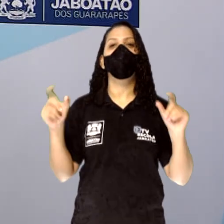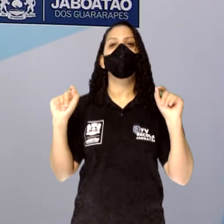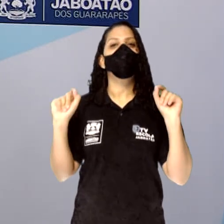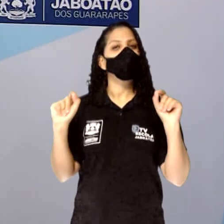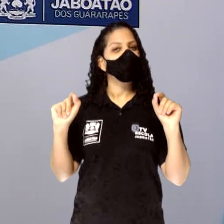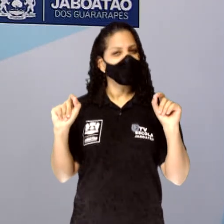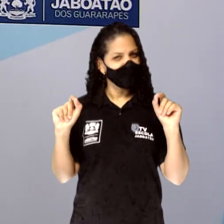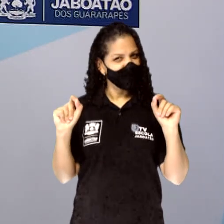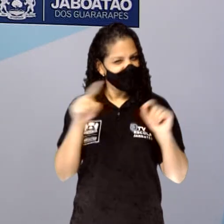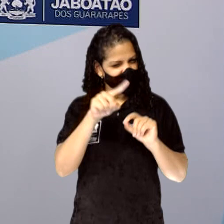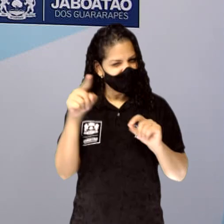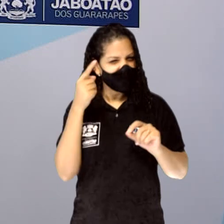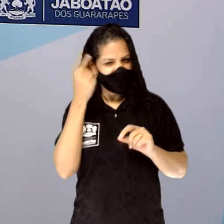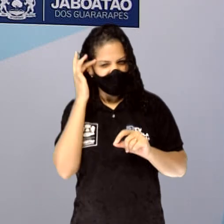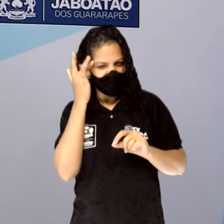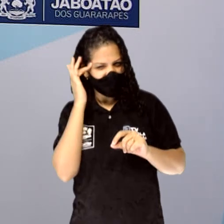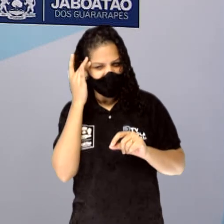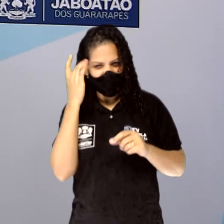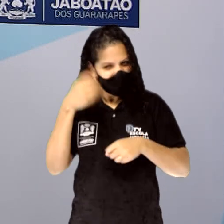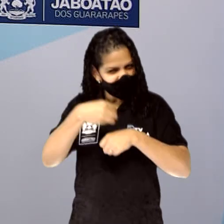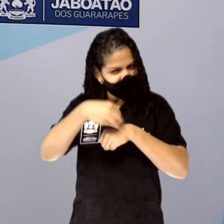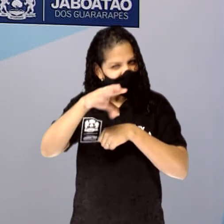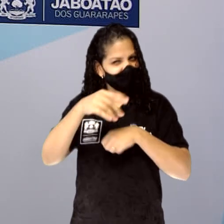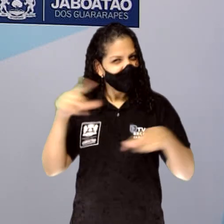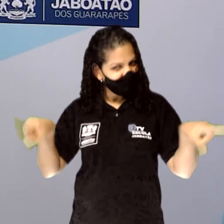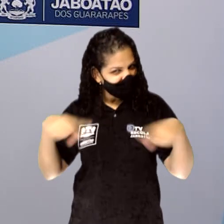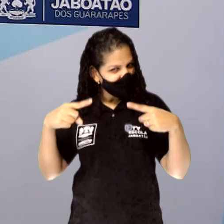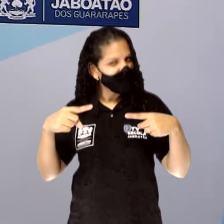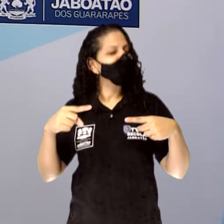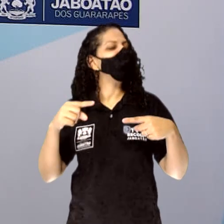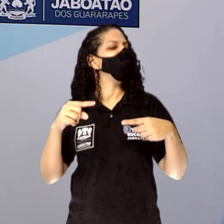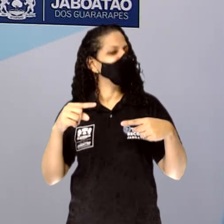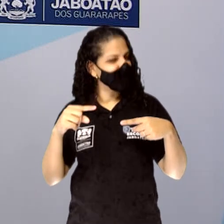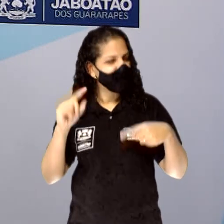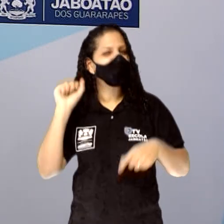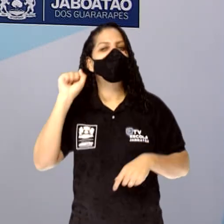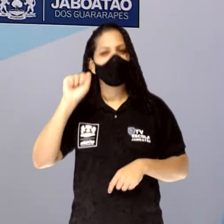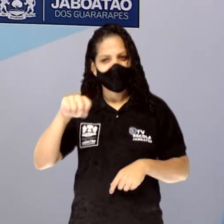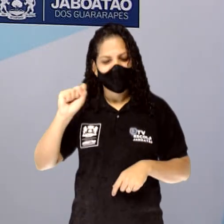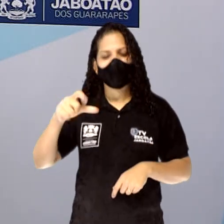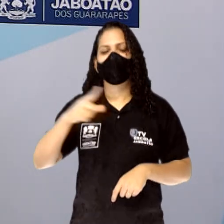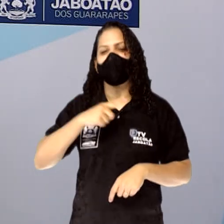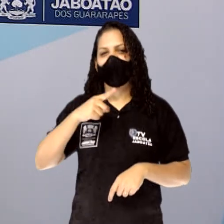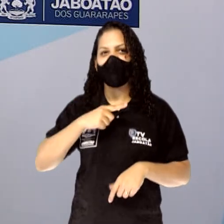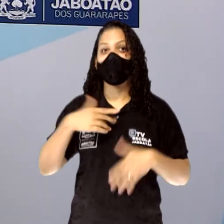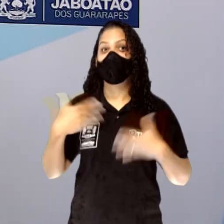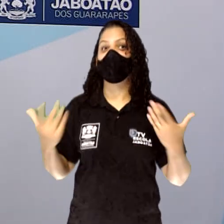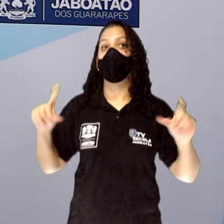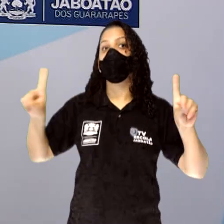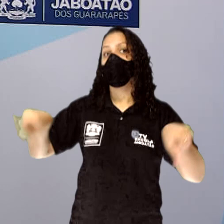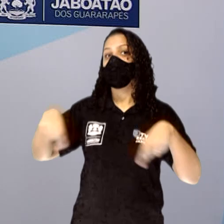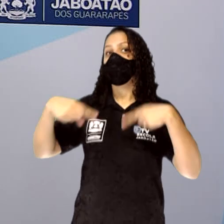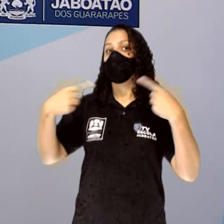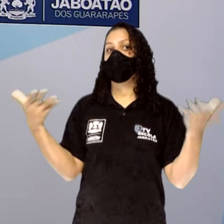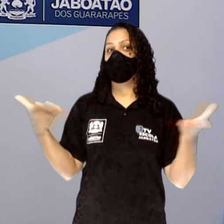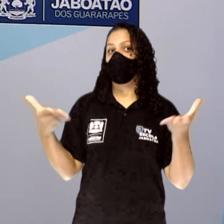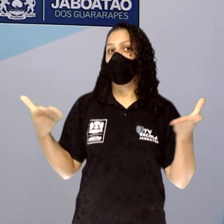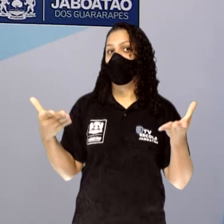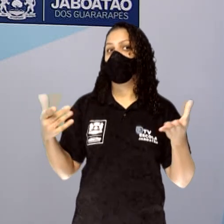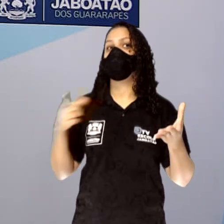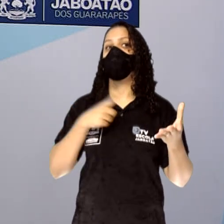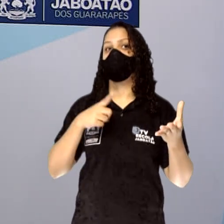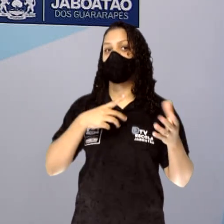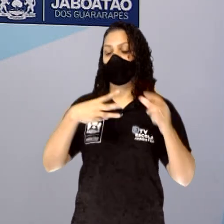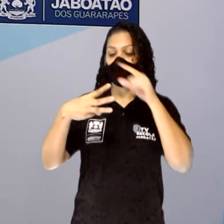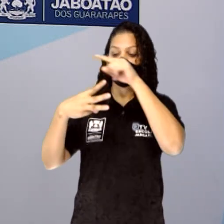vocês achavam mesmo que ia ficar sem desafio, né? Fica não, hein? No desafio de hoje, eu tenho esses